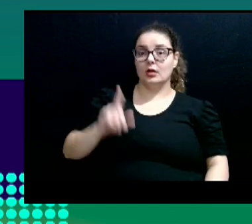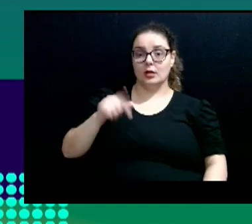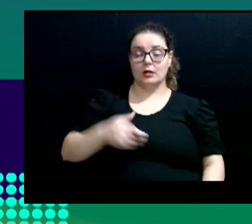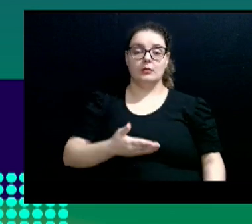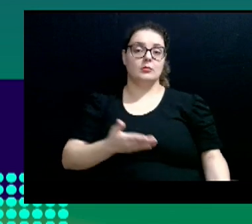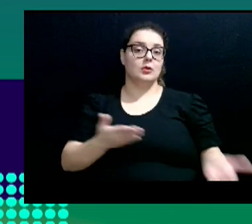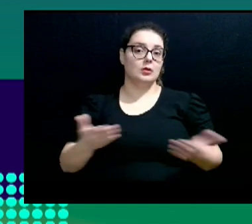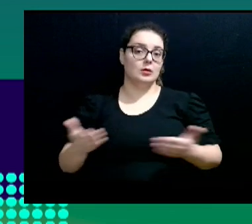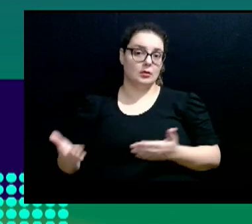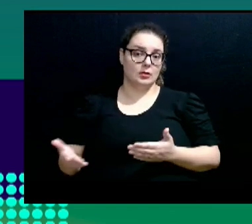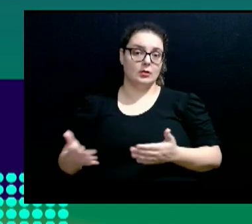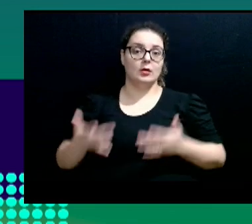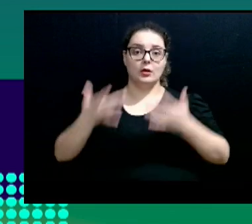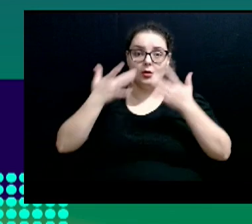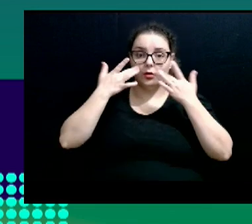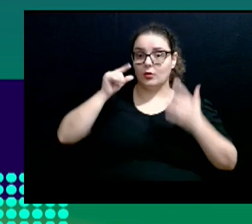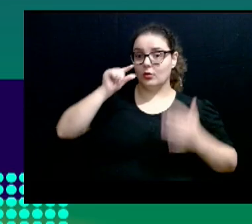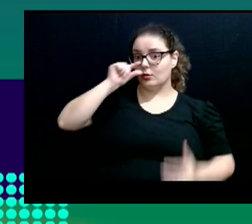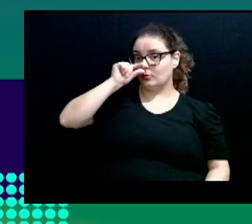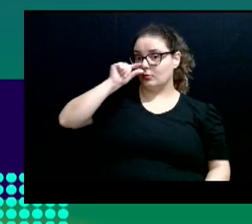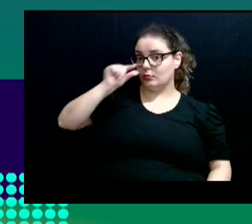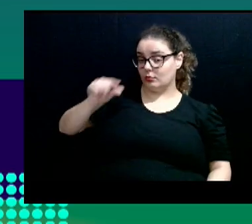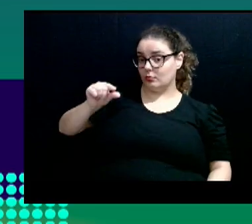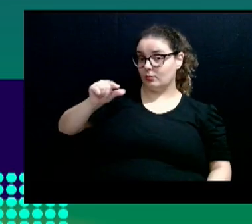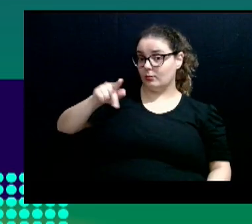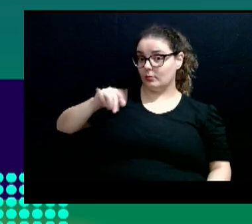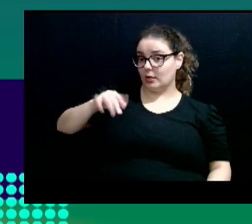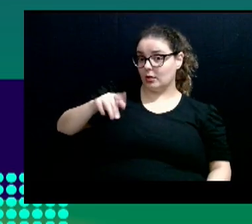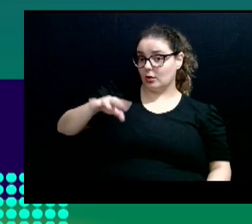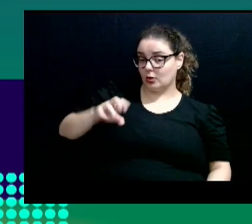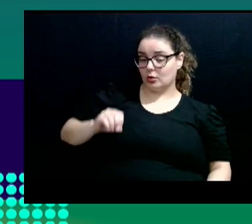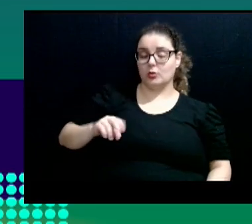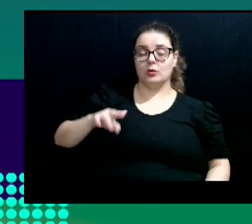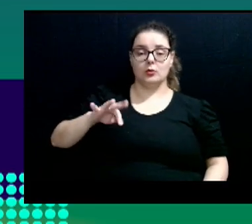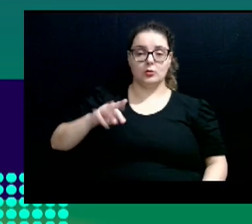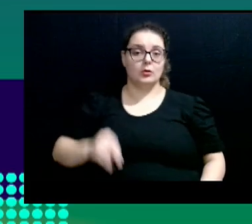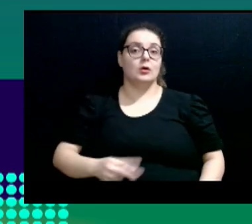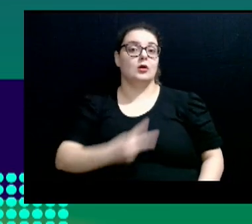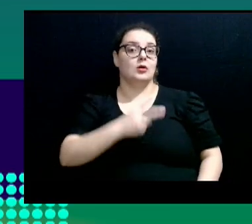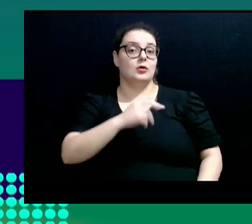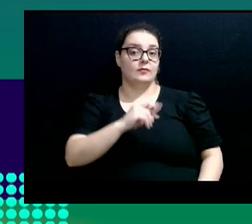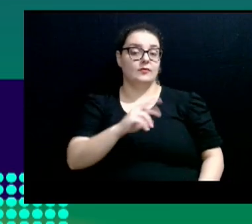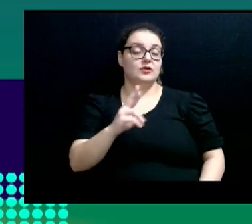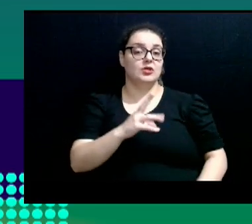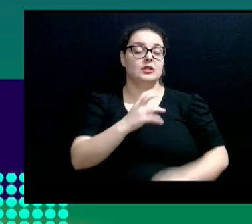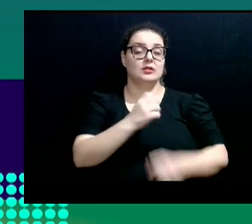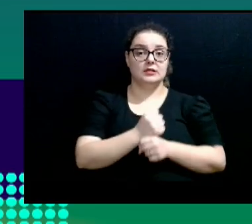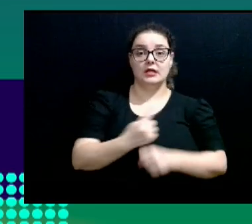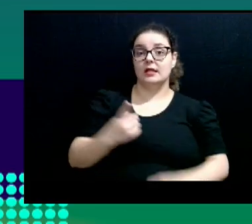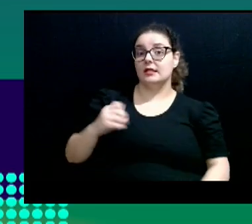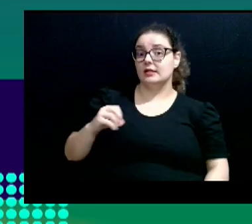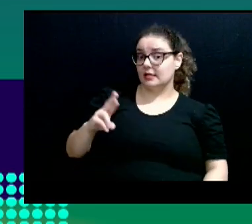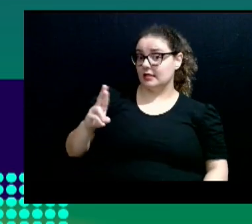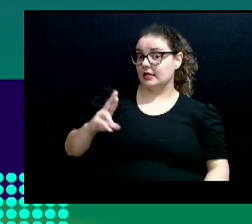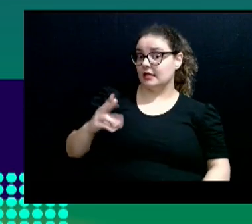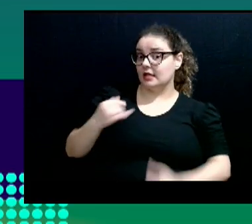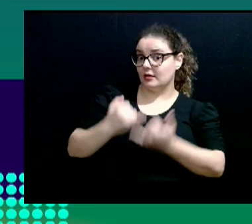peça Pinóquio. Lembrando que os ingressos são R$ 20 a inteira, R$ 10 meia ou